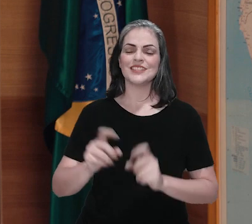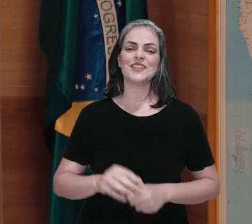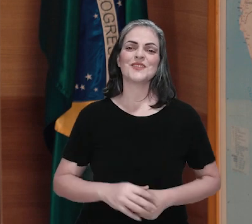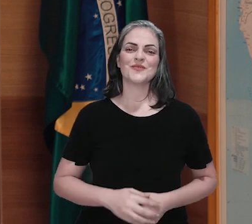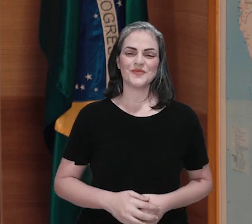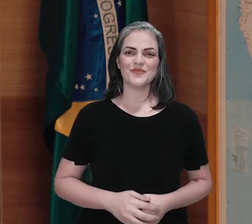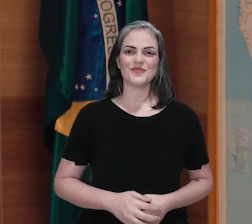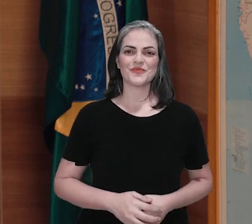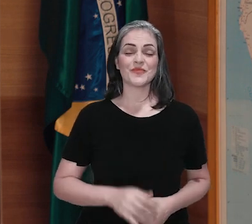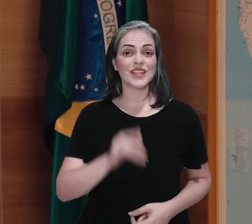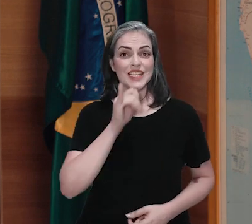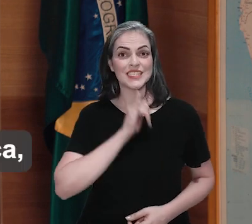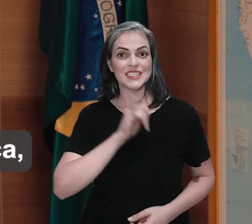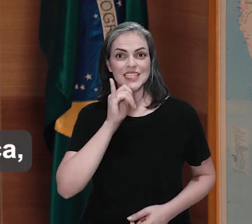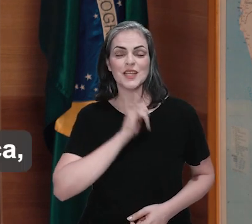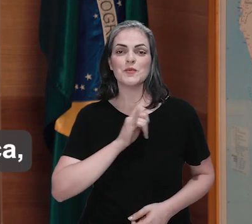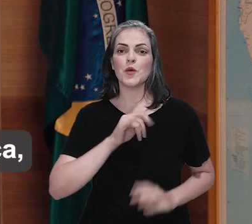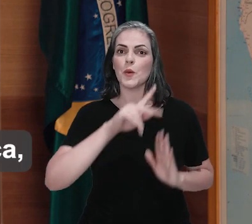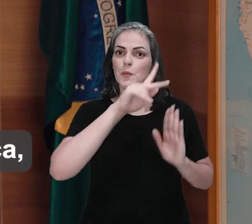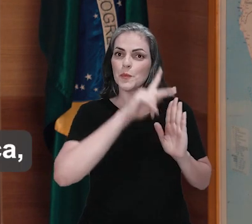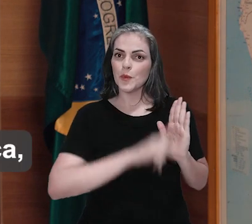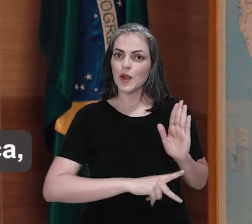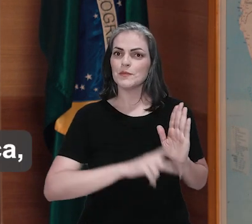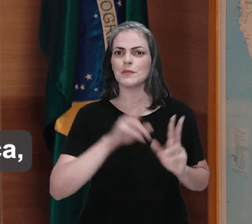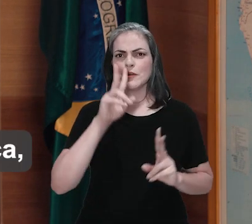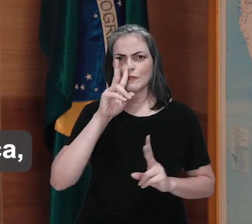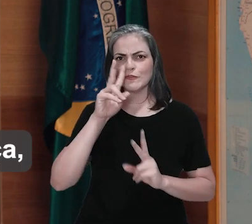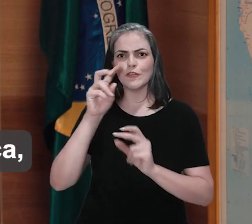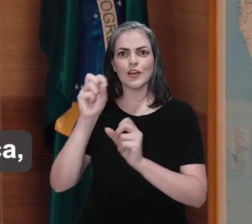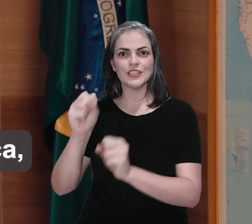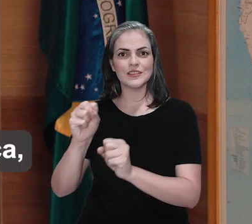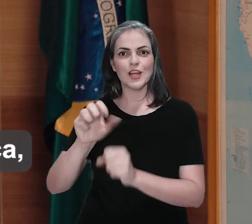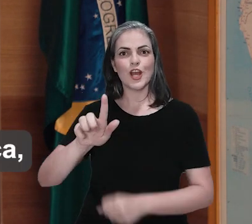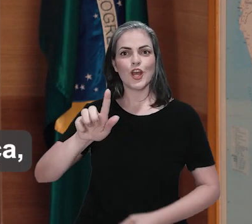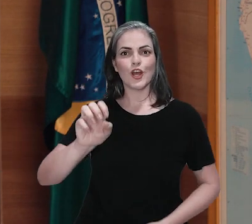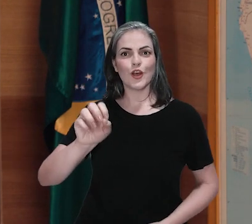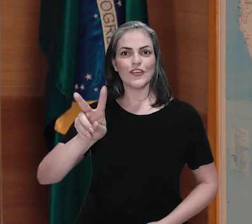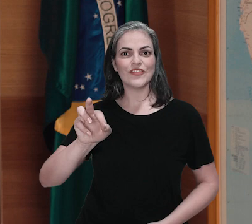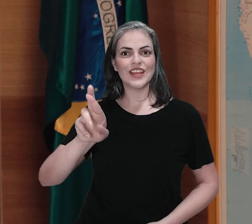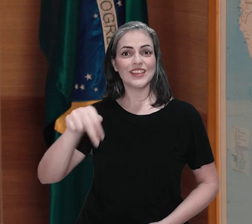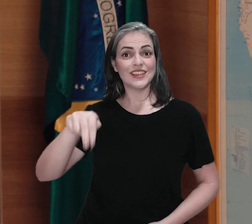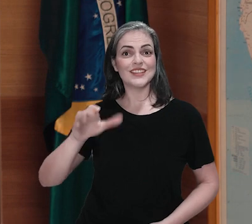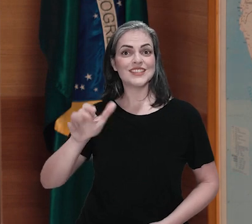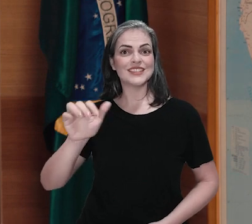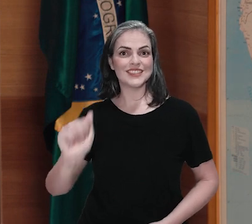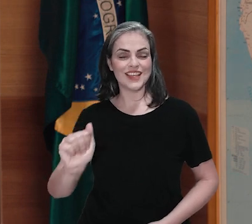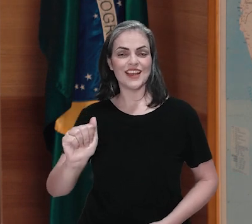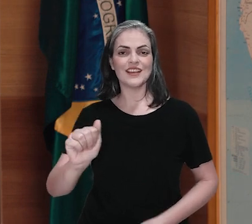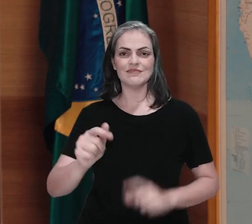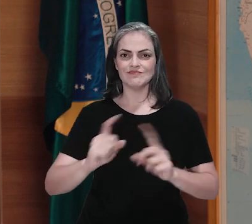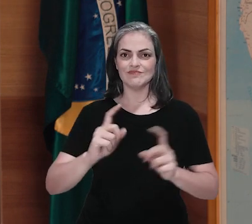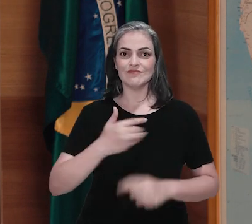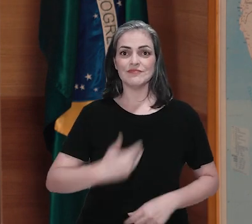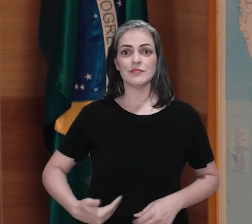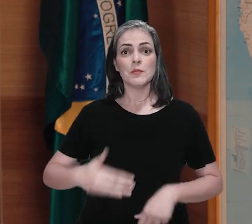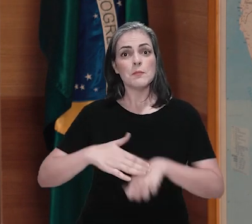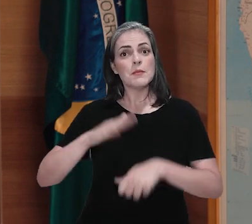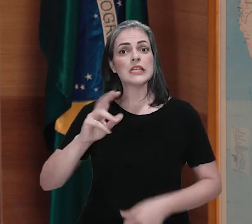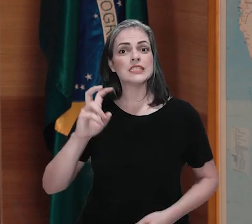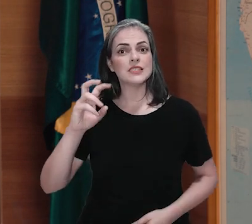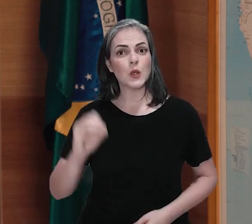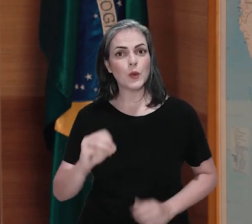Destaco inicialmente no nosso programa de fortalecimento de governança, que por meio de mais de 50 planos de